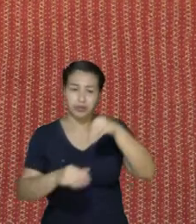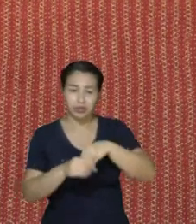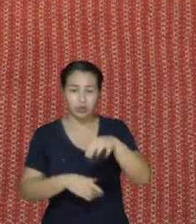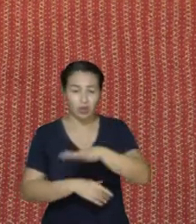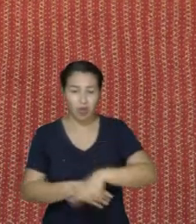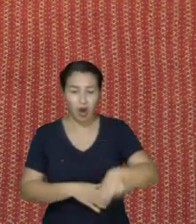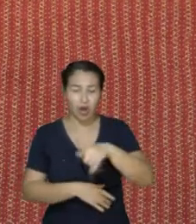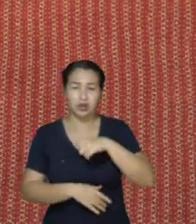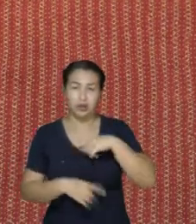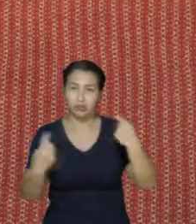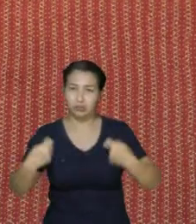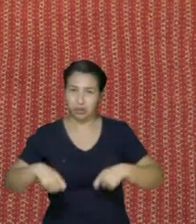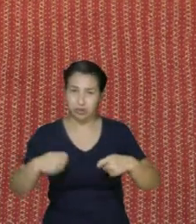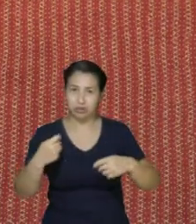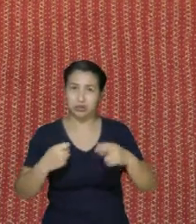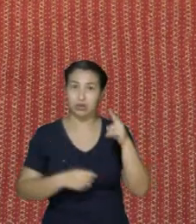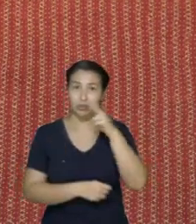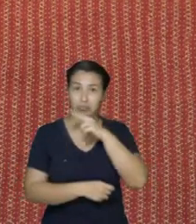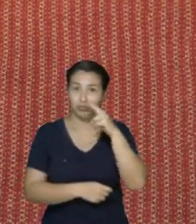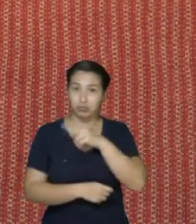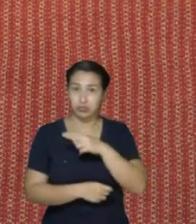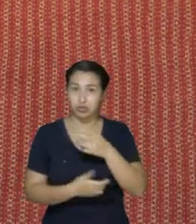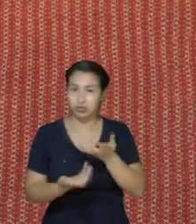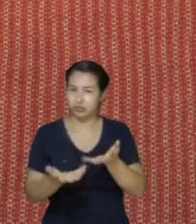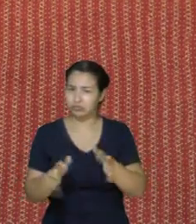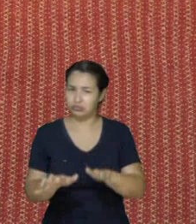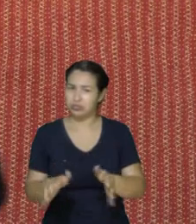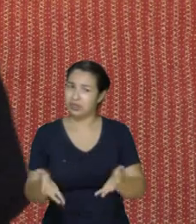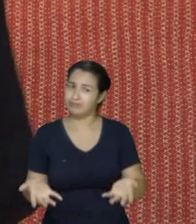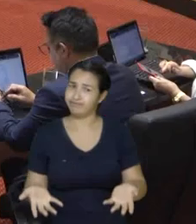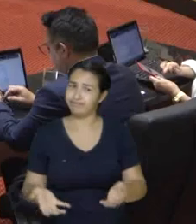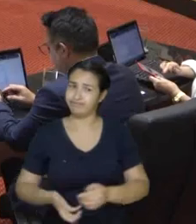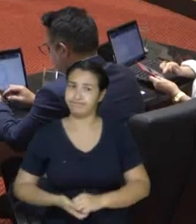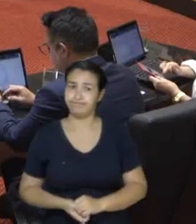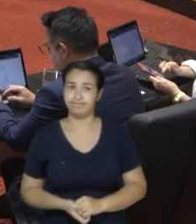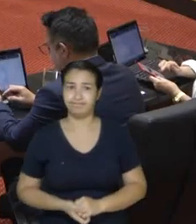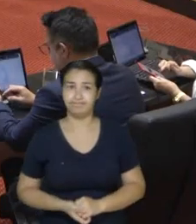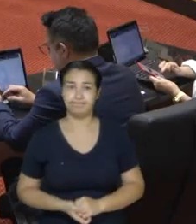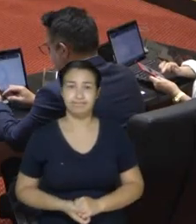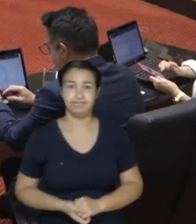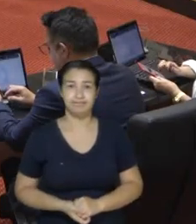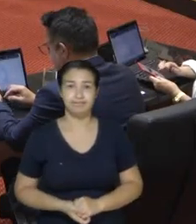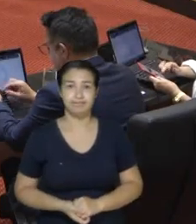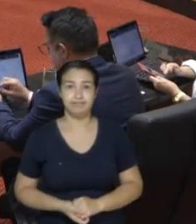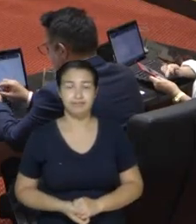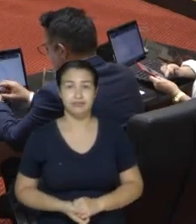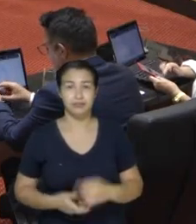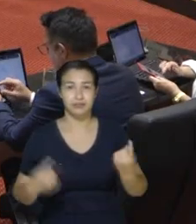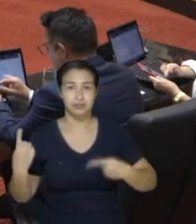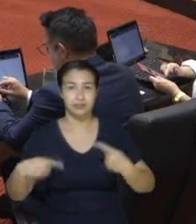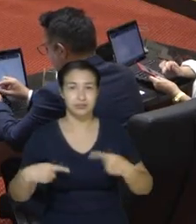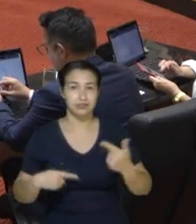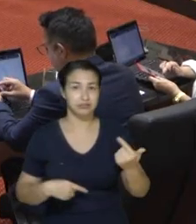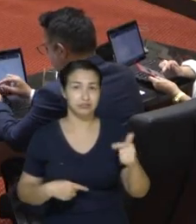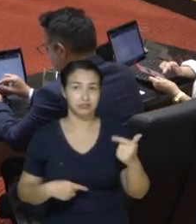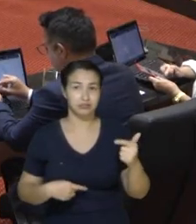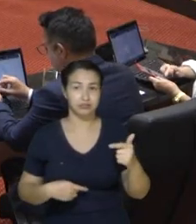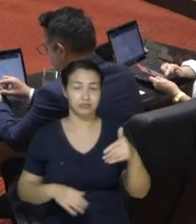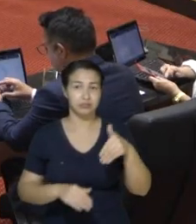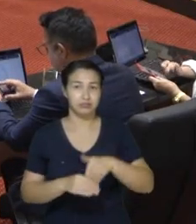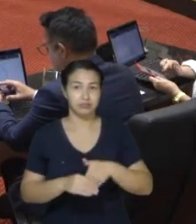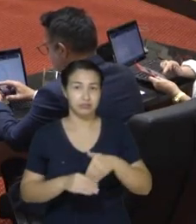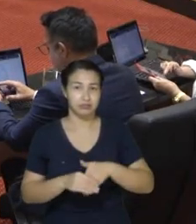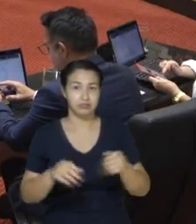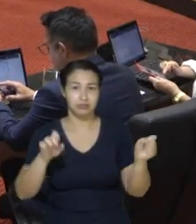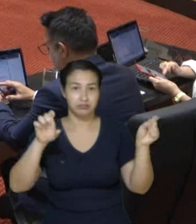essa necessidade, não o fez. Obrigado, deputado Sargento Lima. Em discussão, não havendo, determino que abra o